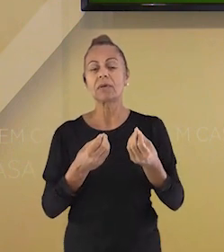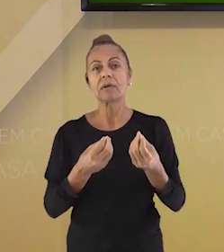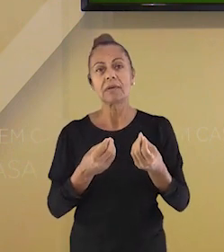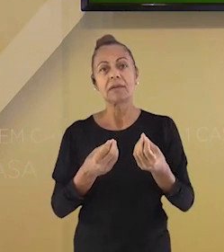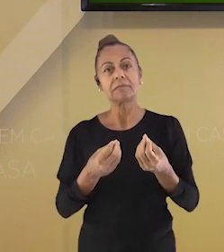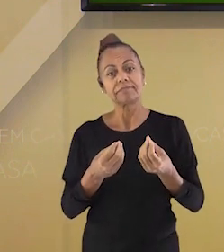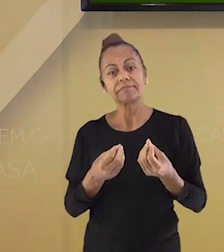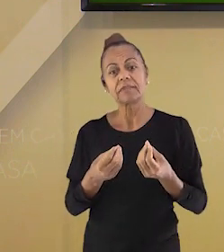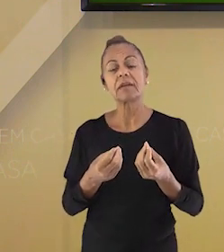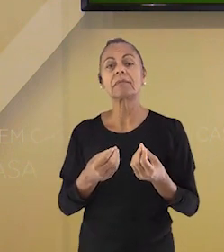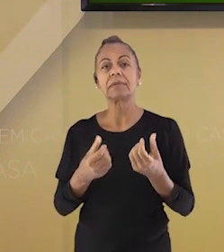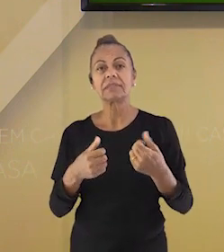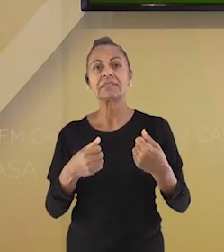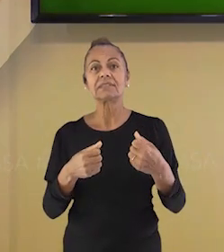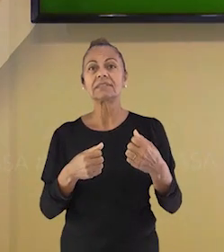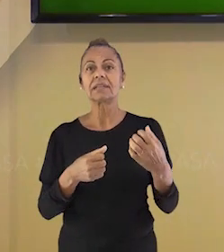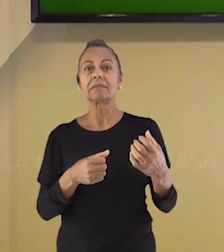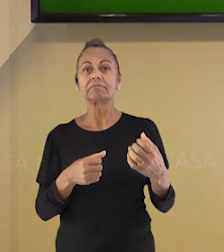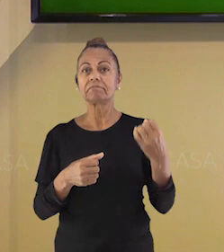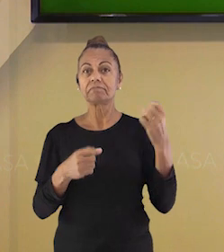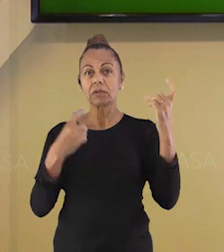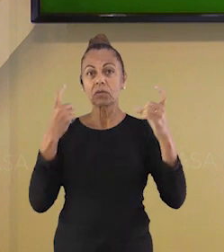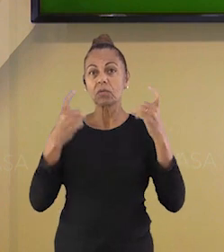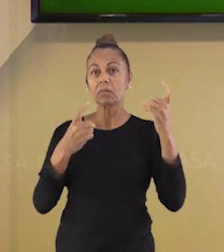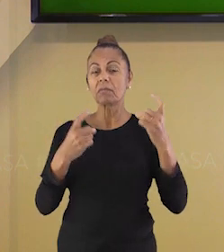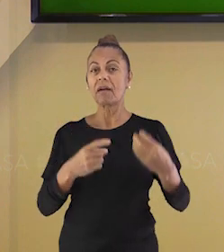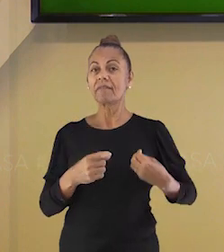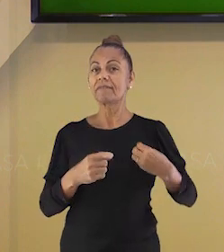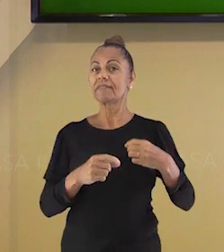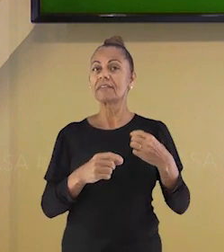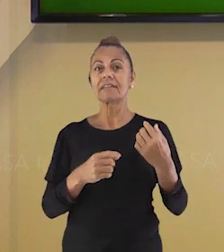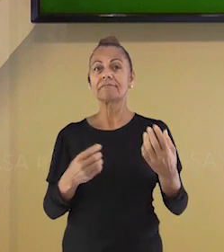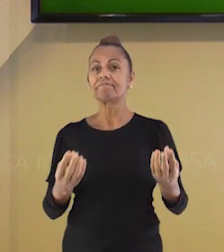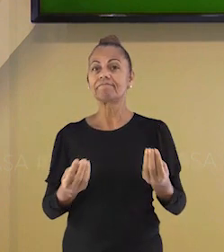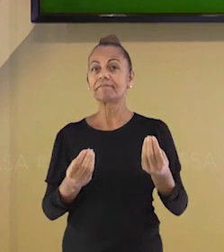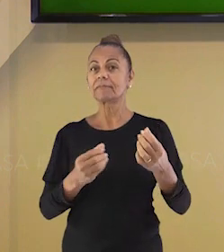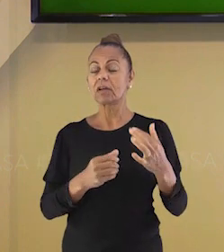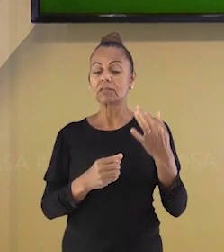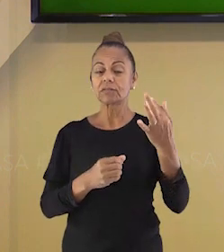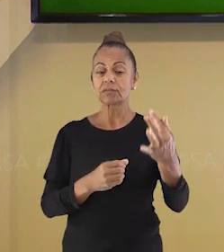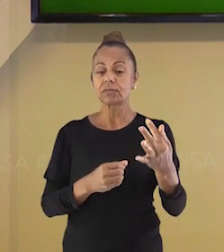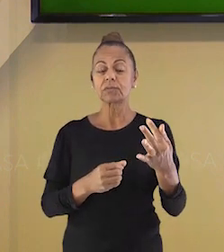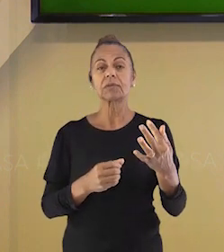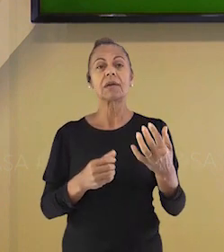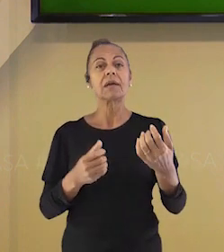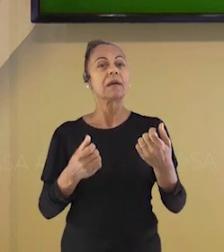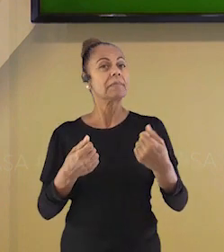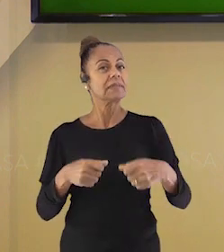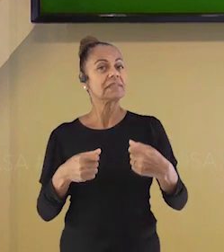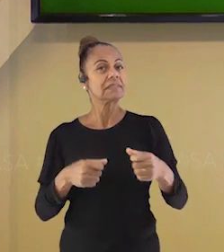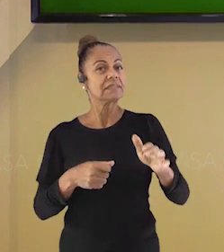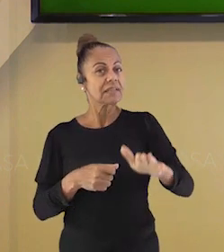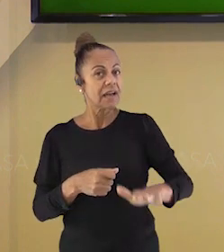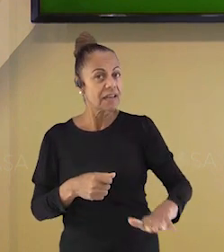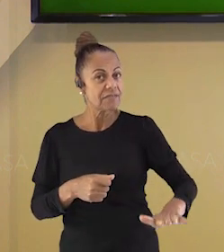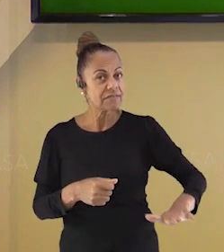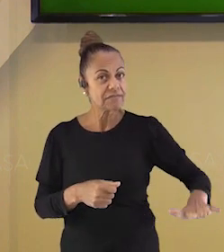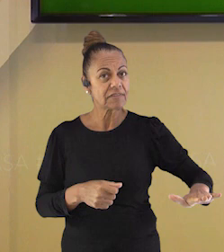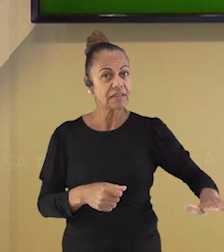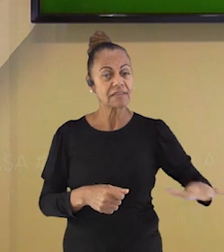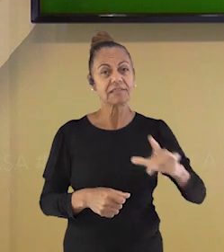vida longa e de qualidade. Ter boa saúde depende dos hábitos adquiridos ainda na